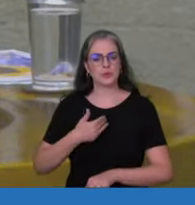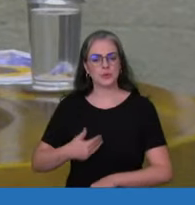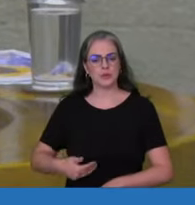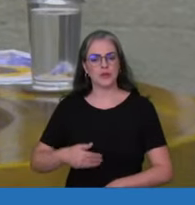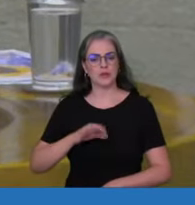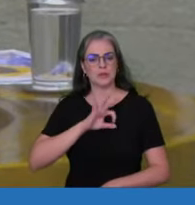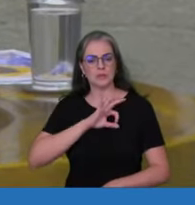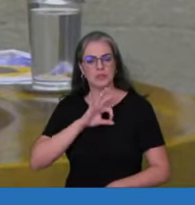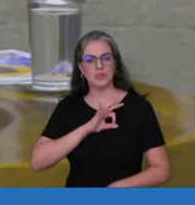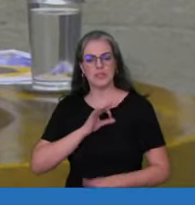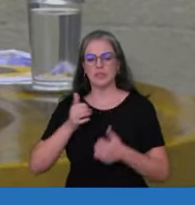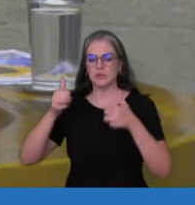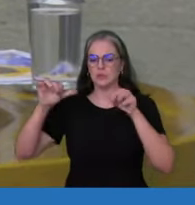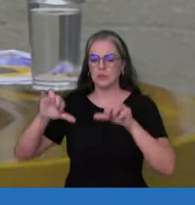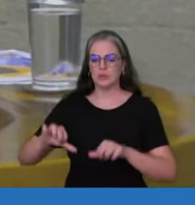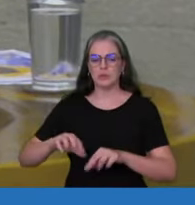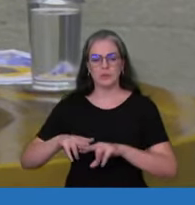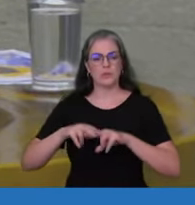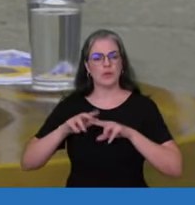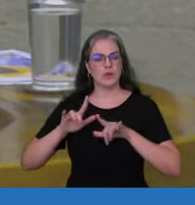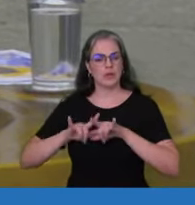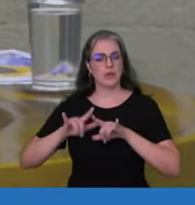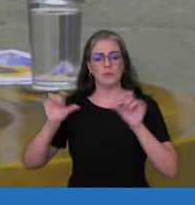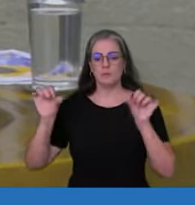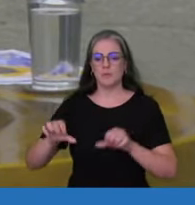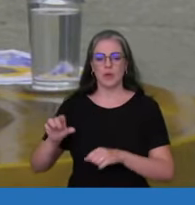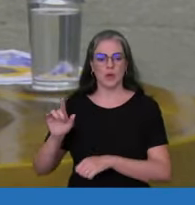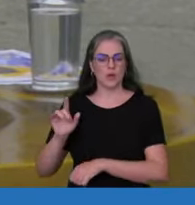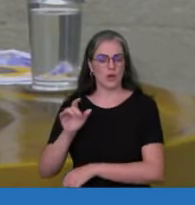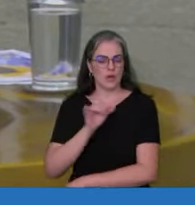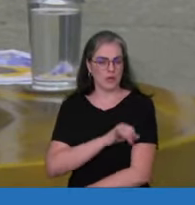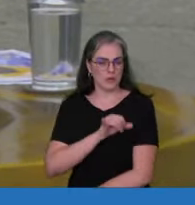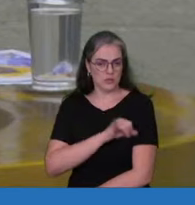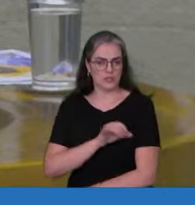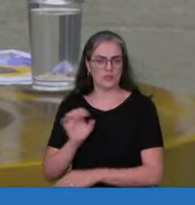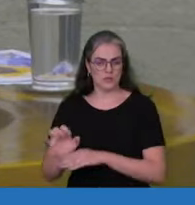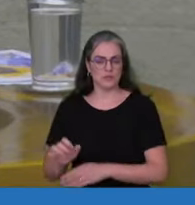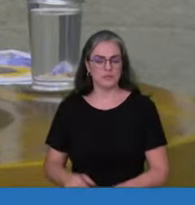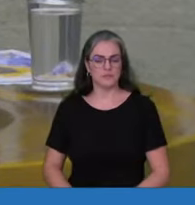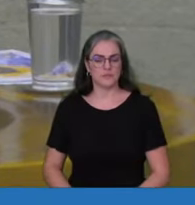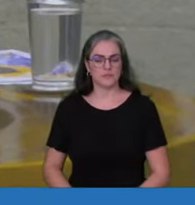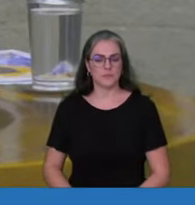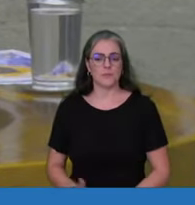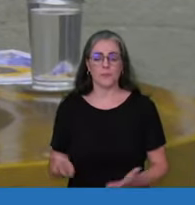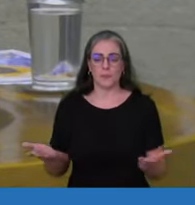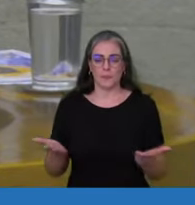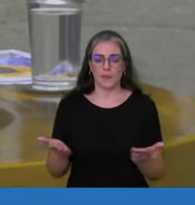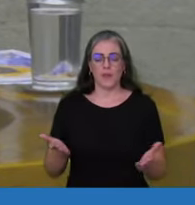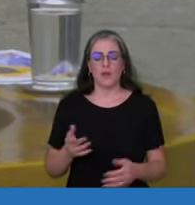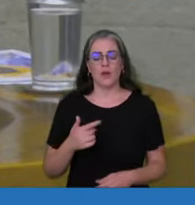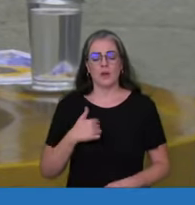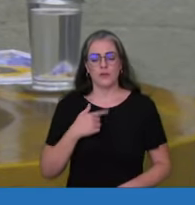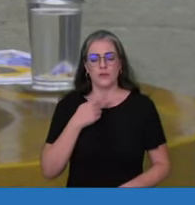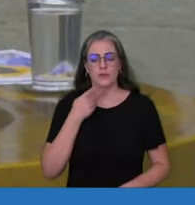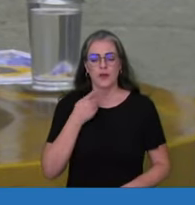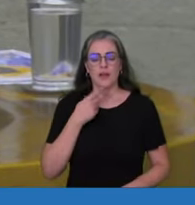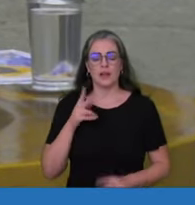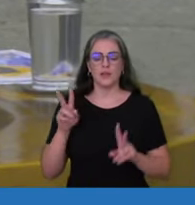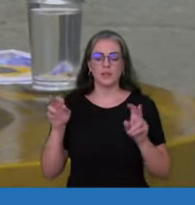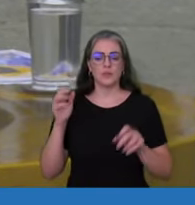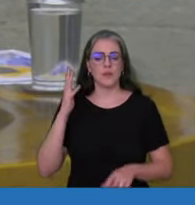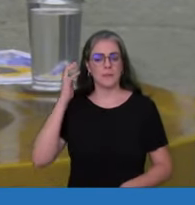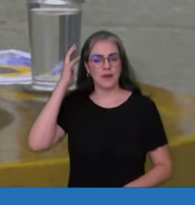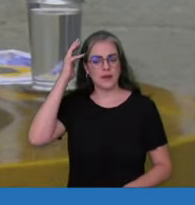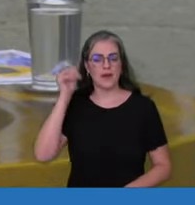no Rio de Janeiro? E nesse último minuto que me falta, eu quero falar da Marielle Franco, uma mulher preta que